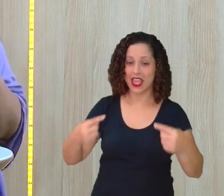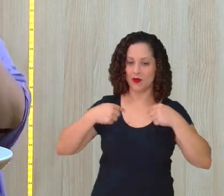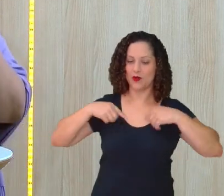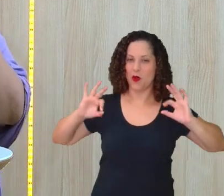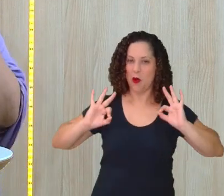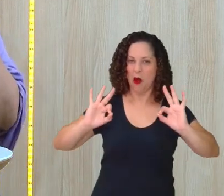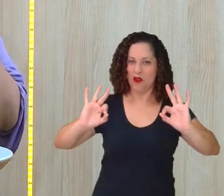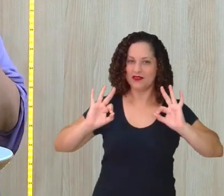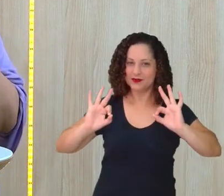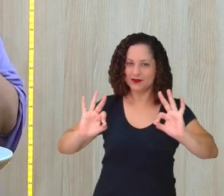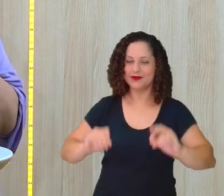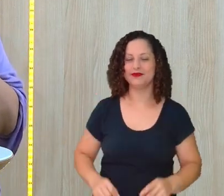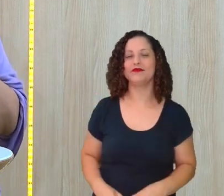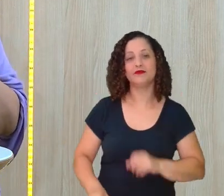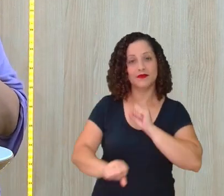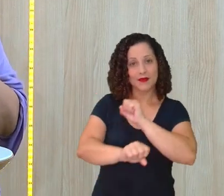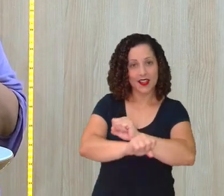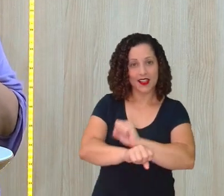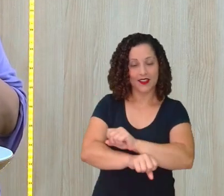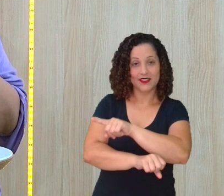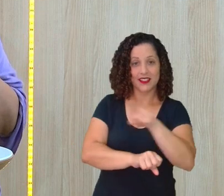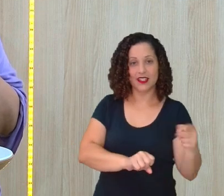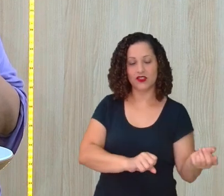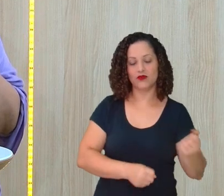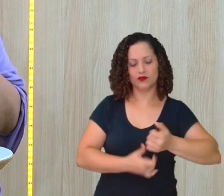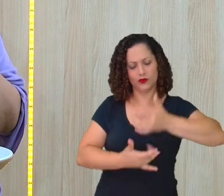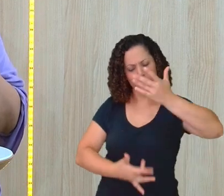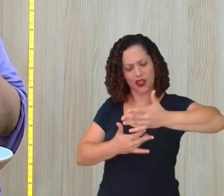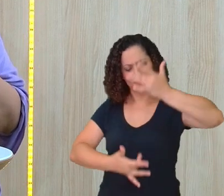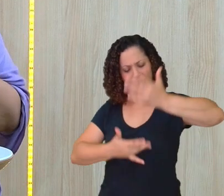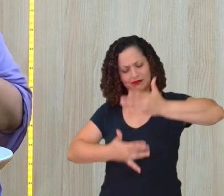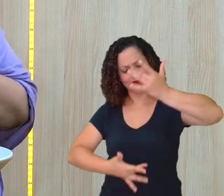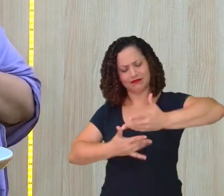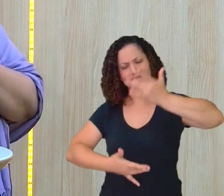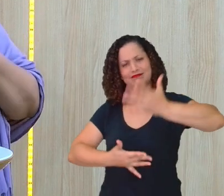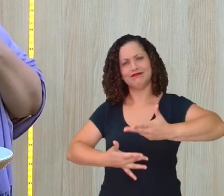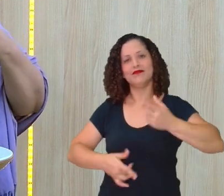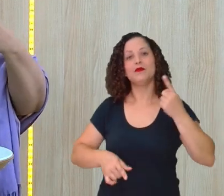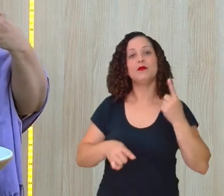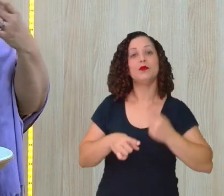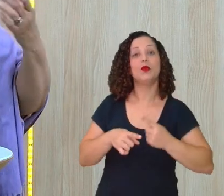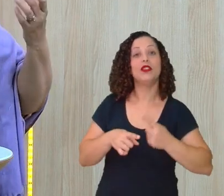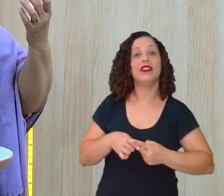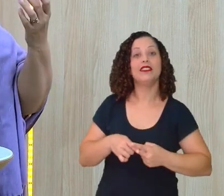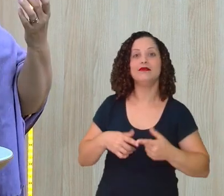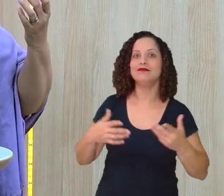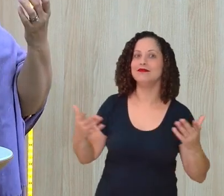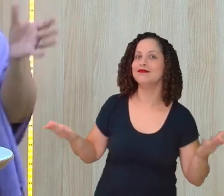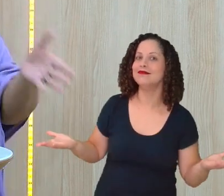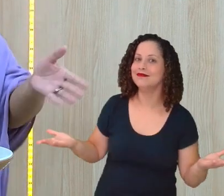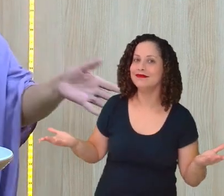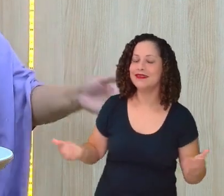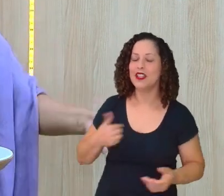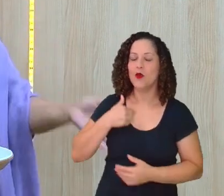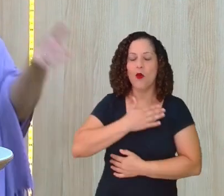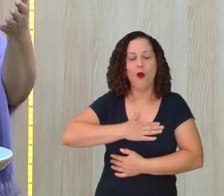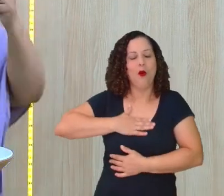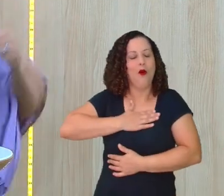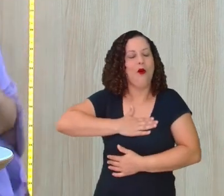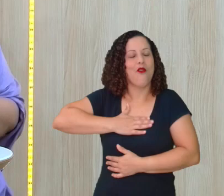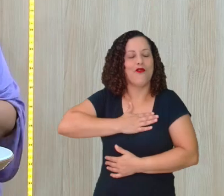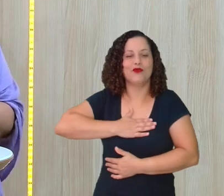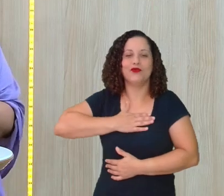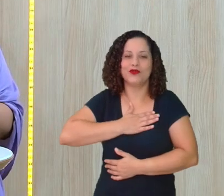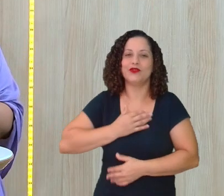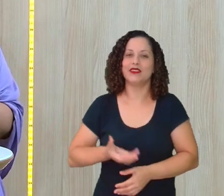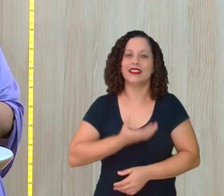ótima! E tô esperando vocês aqui, porque I love Christmas. Eu gosto de Natal, vocês não